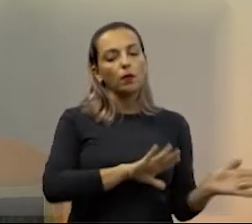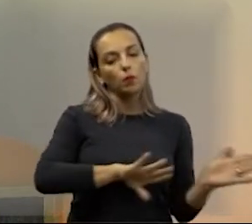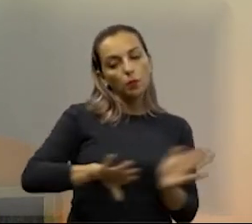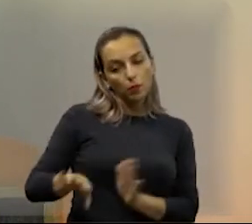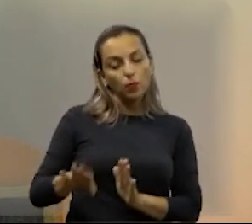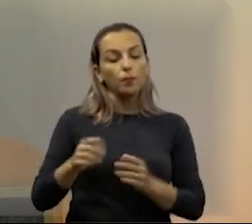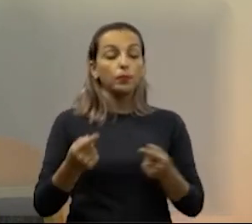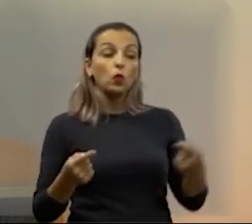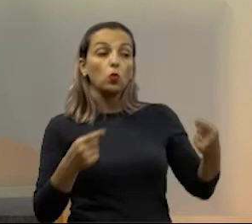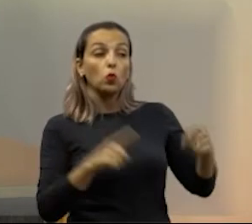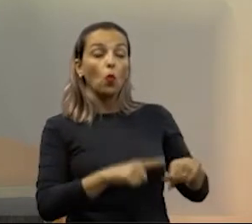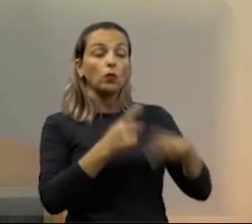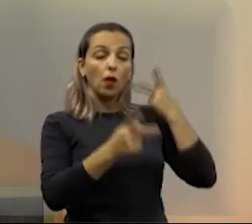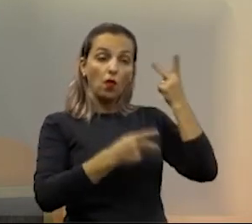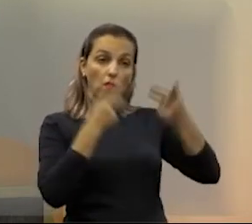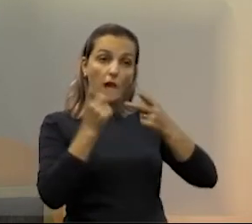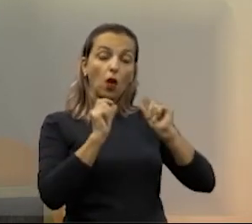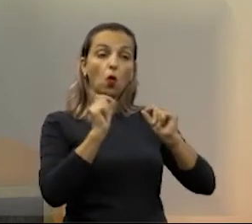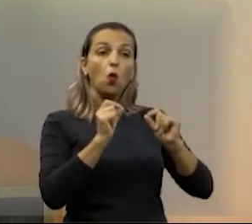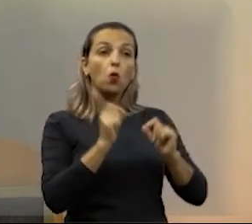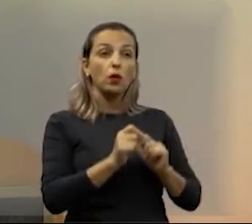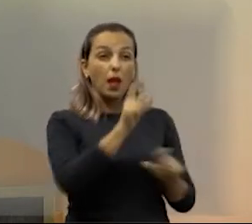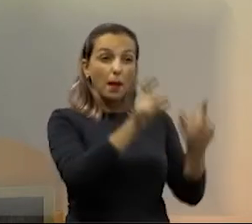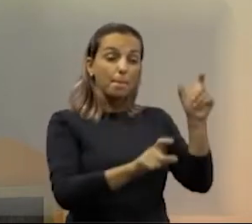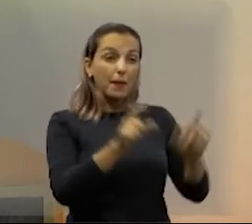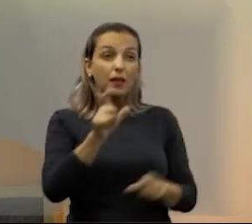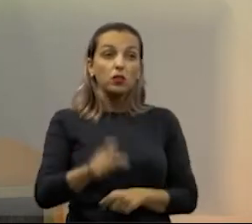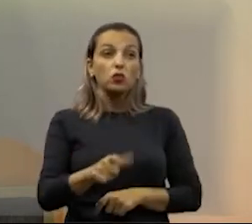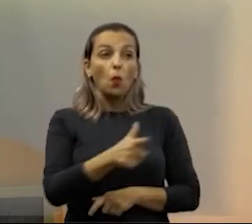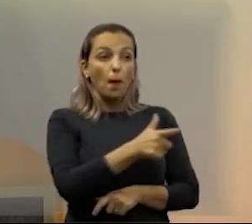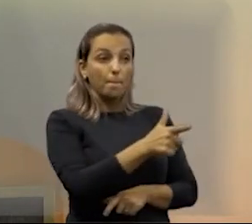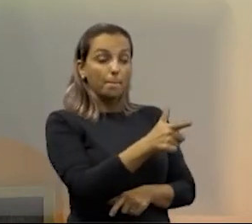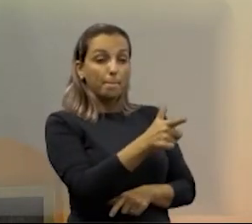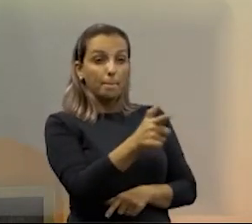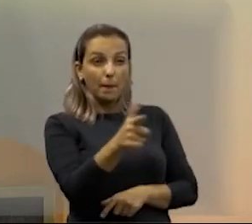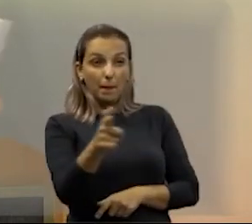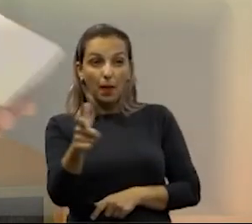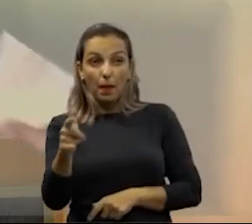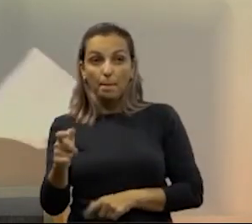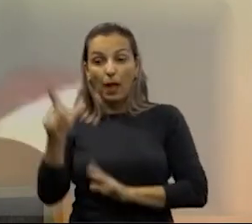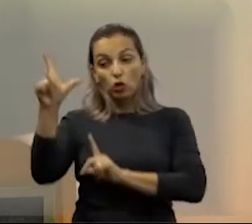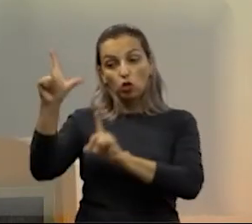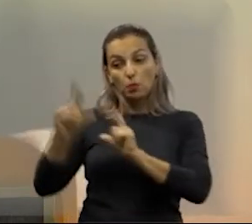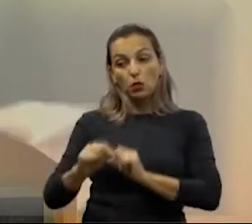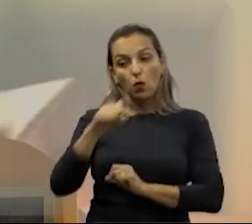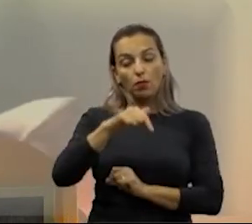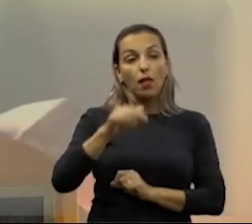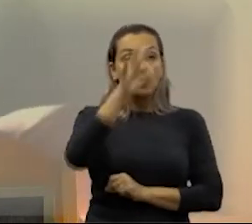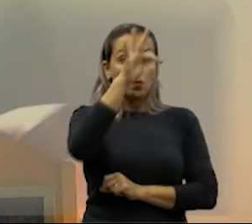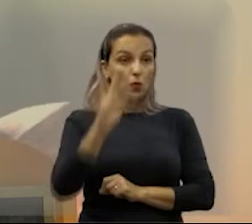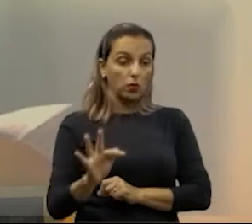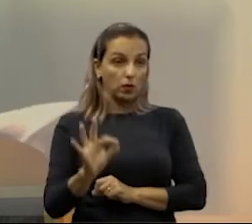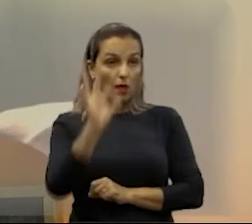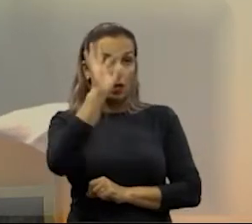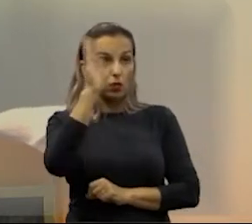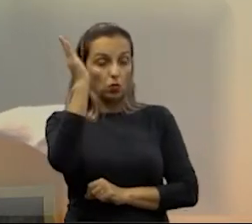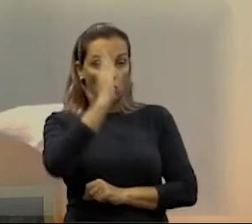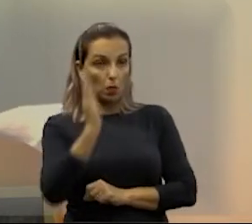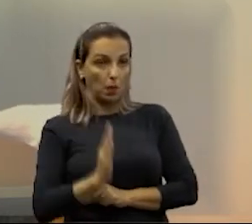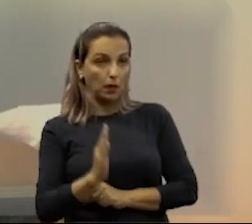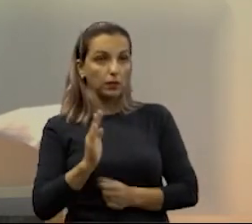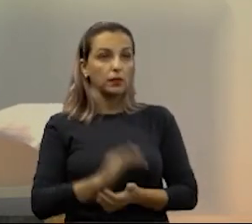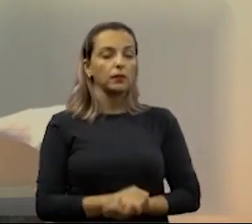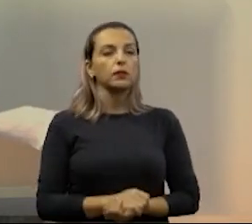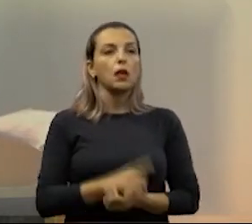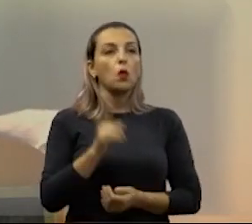ao contrário do que dizem, o número de assassinatos caiu 7% no Brasil em 2021. É o menor número da